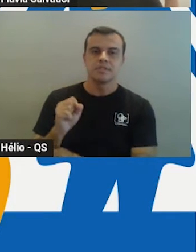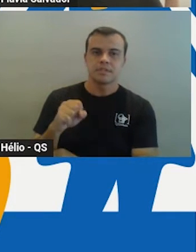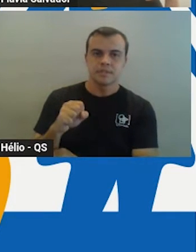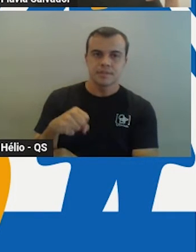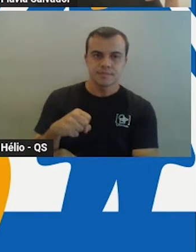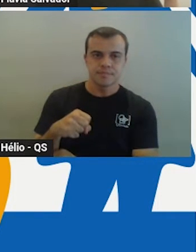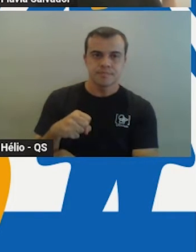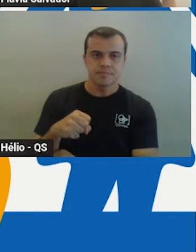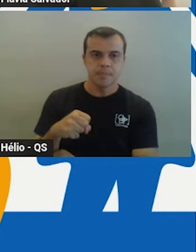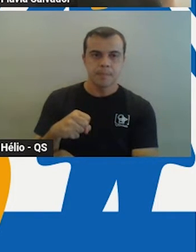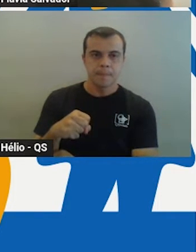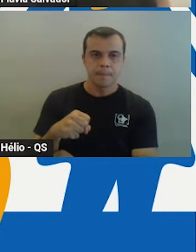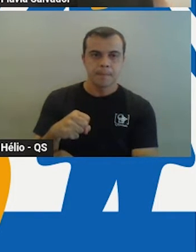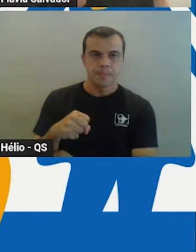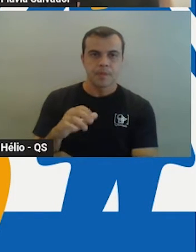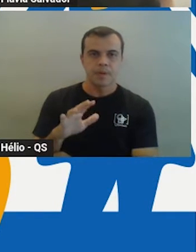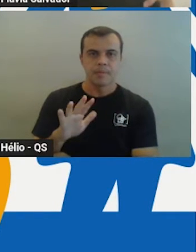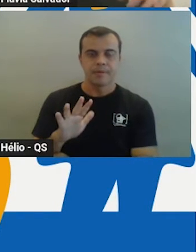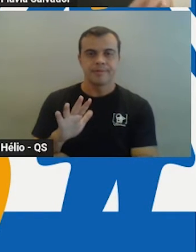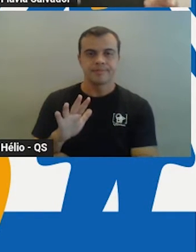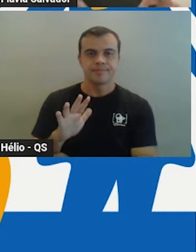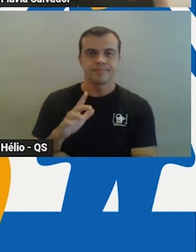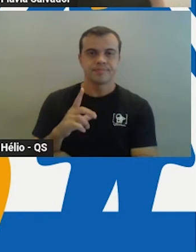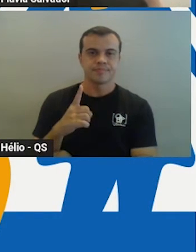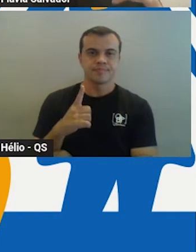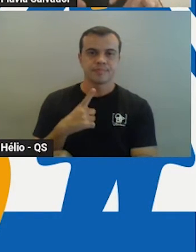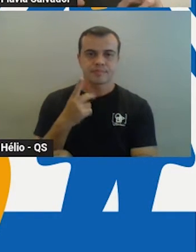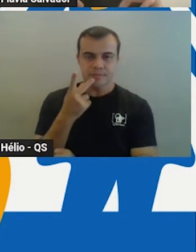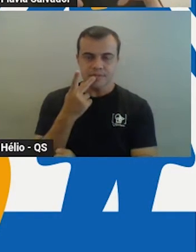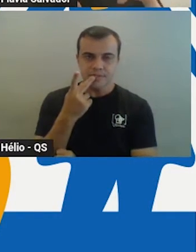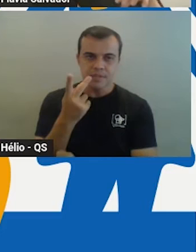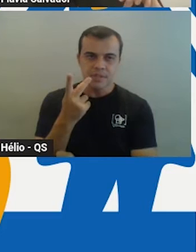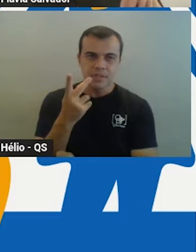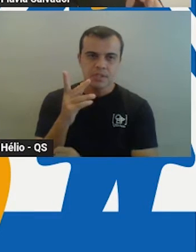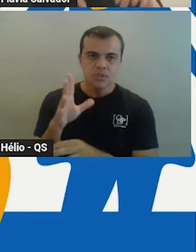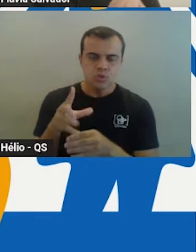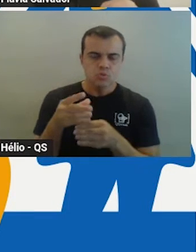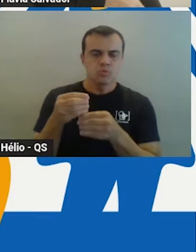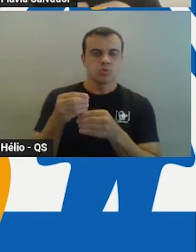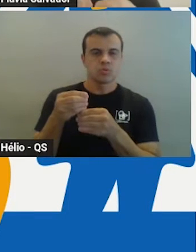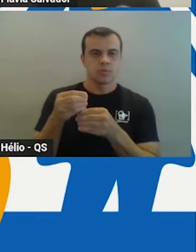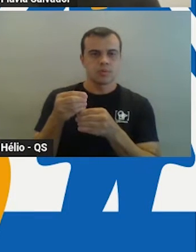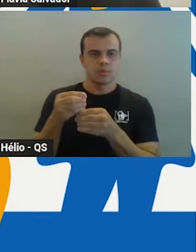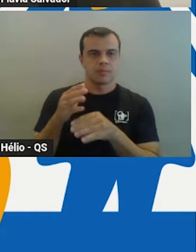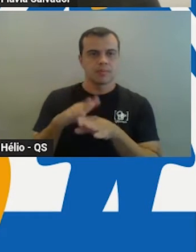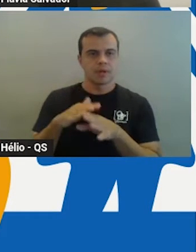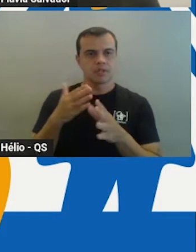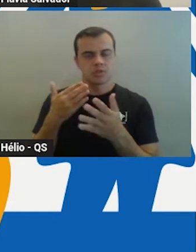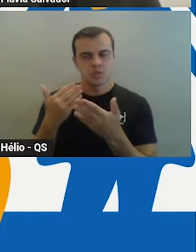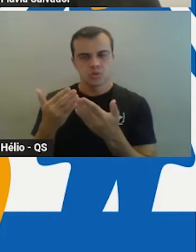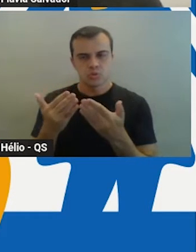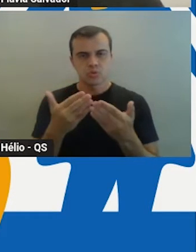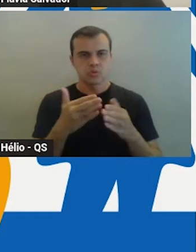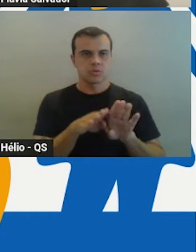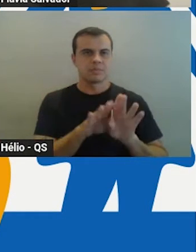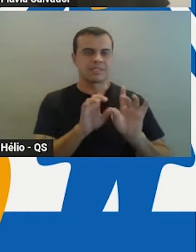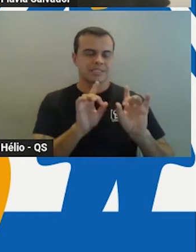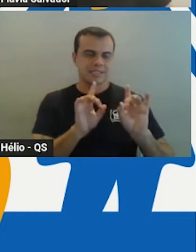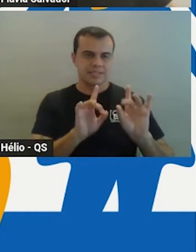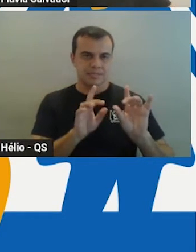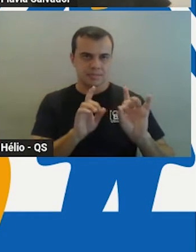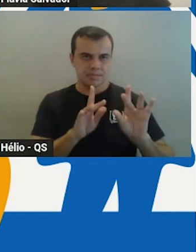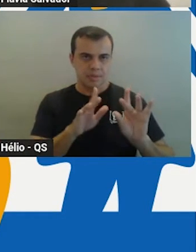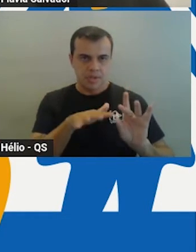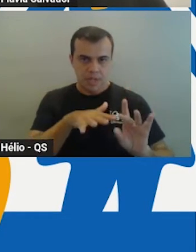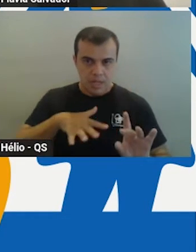mas a Bárbara trouxe um condensado daquilo que está sendo discutido, especialmente entre